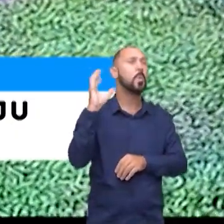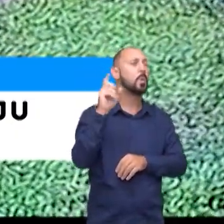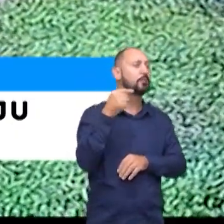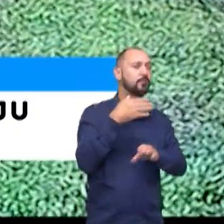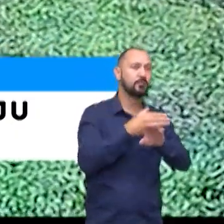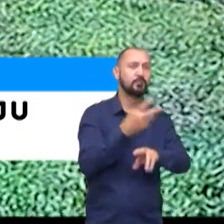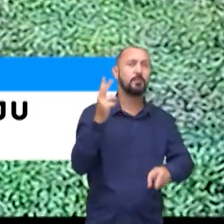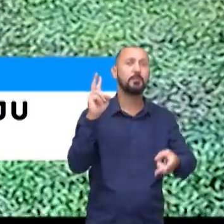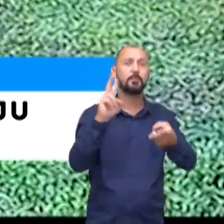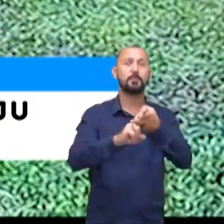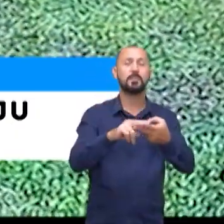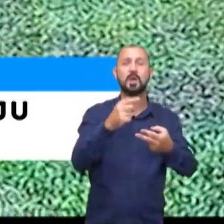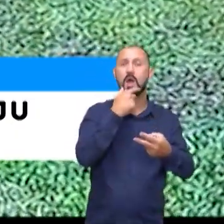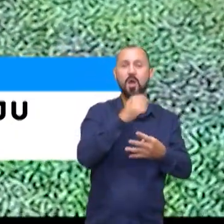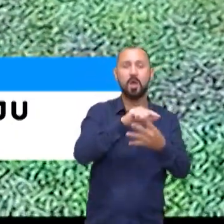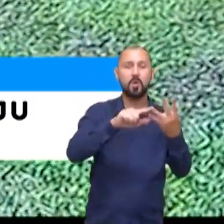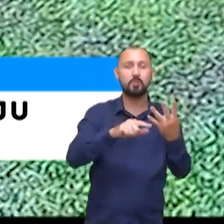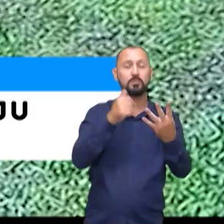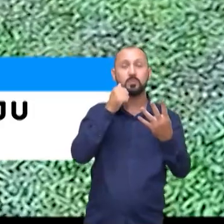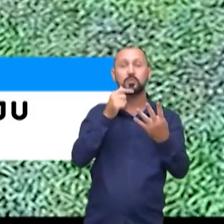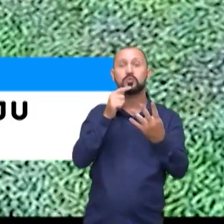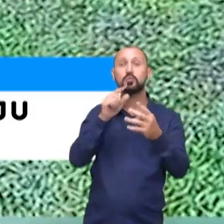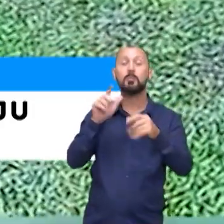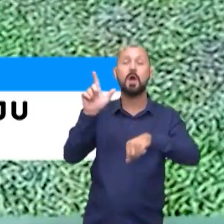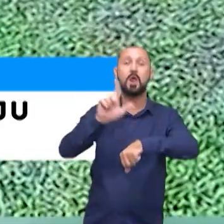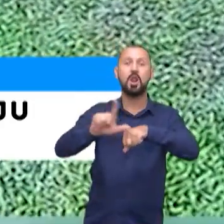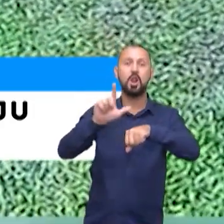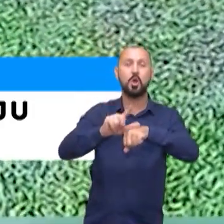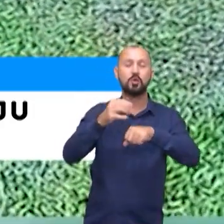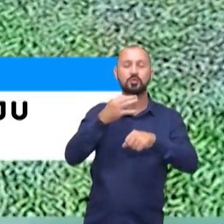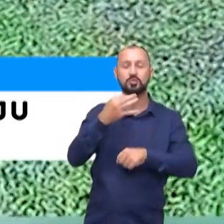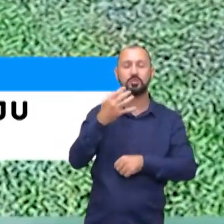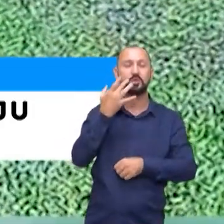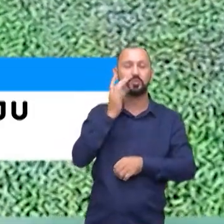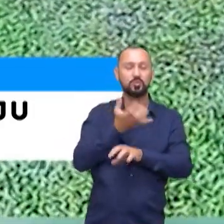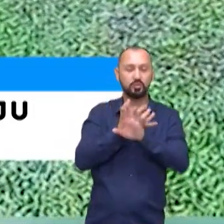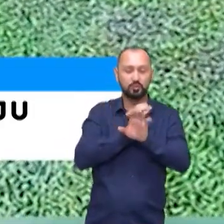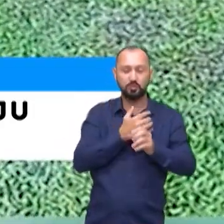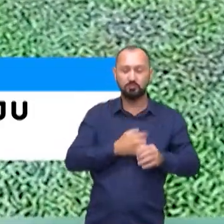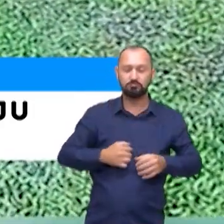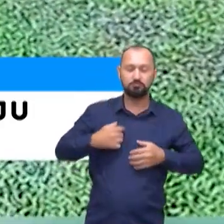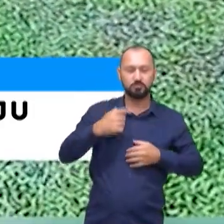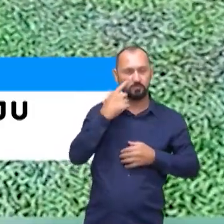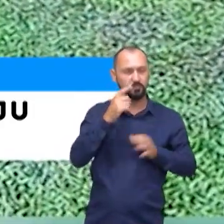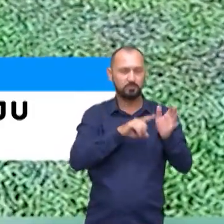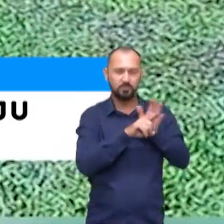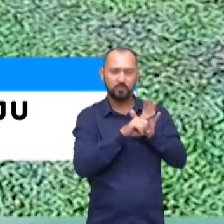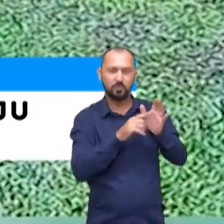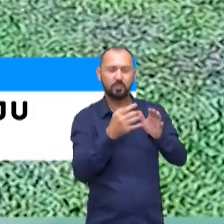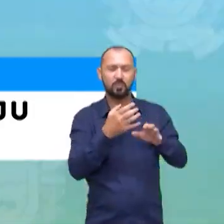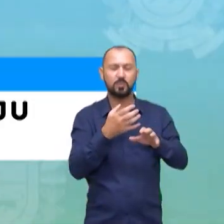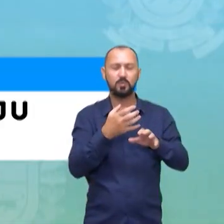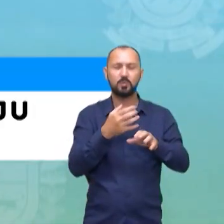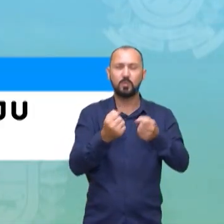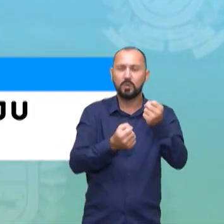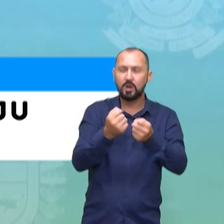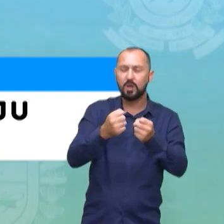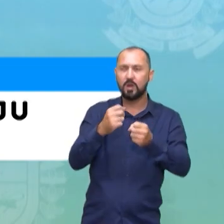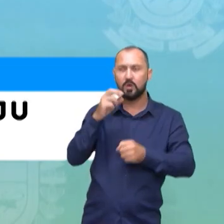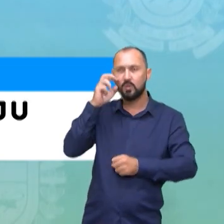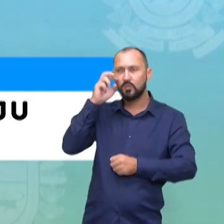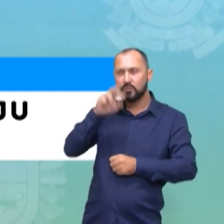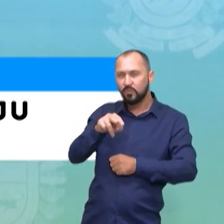Na ocasião, foram presos 4 assaltantes à joalheria. Encontramos o carro de frente e ali nós começamos, até